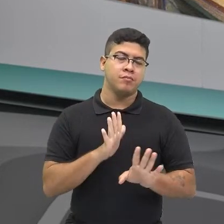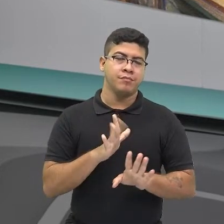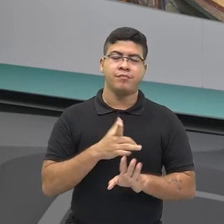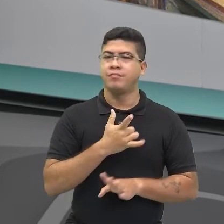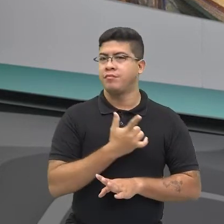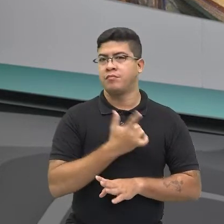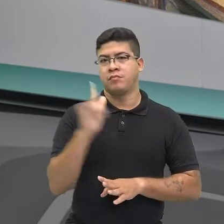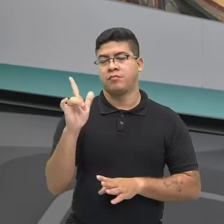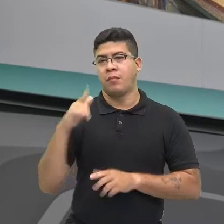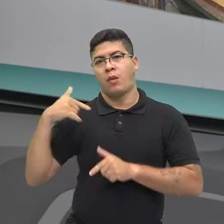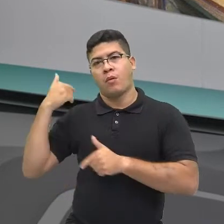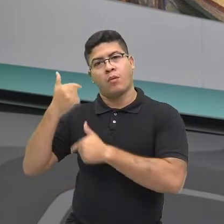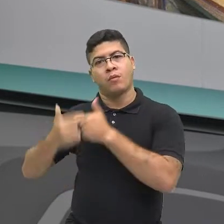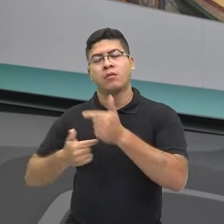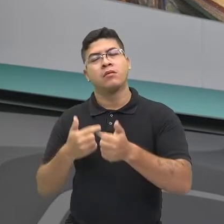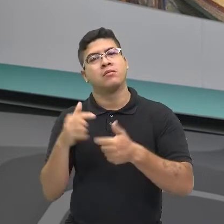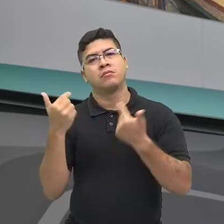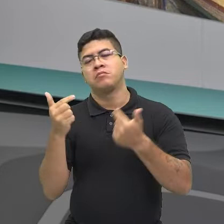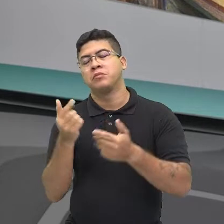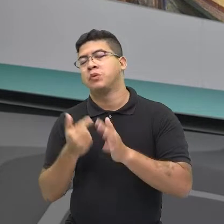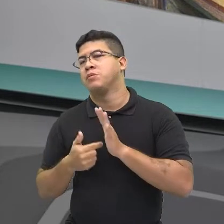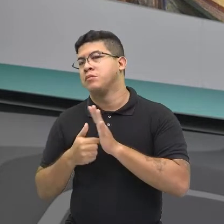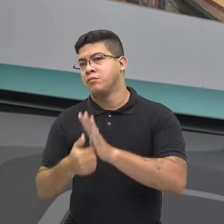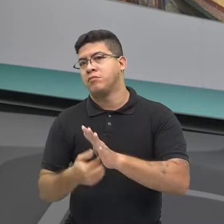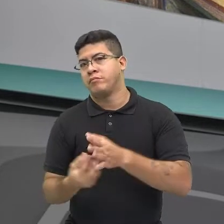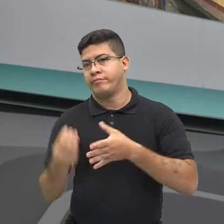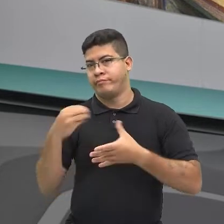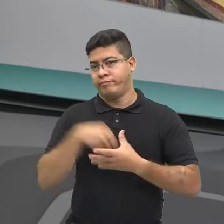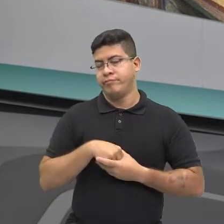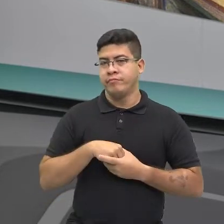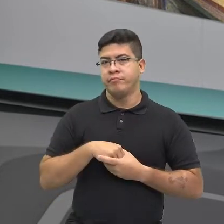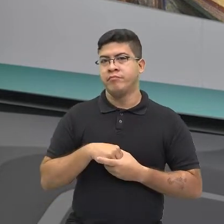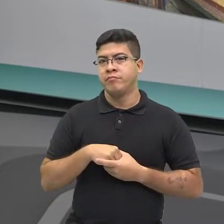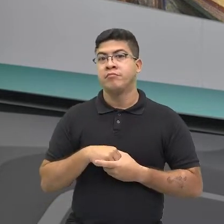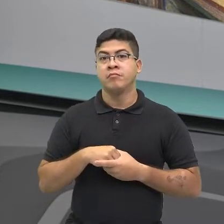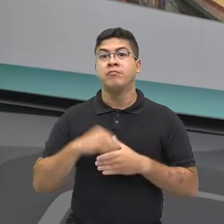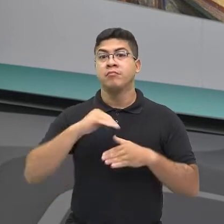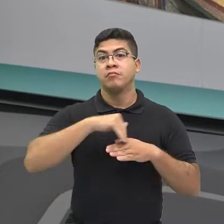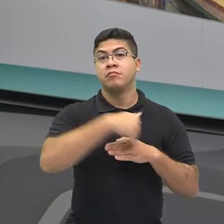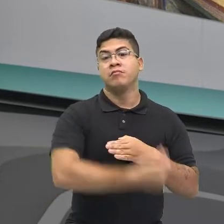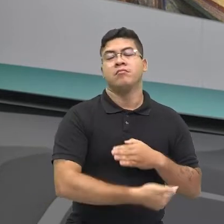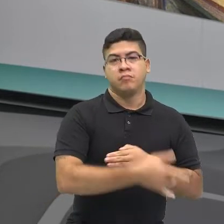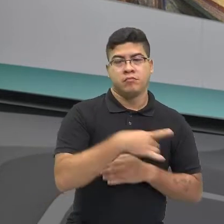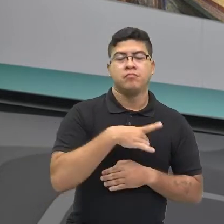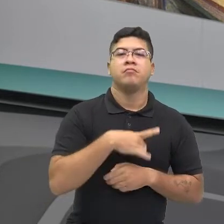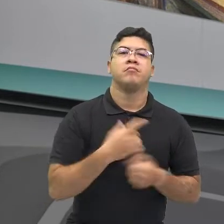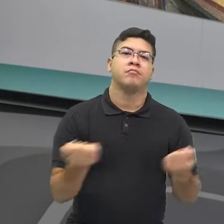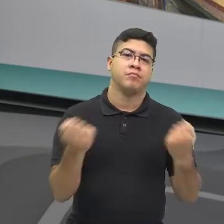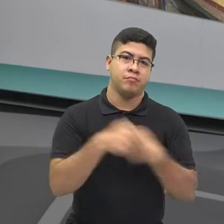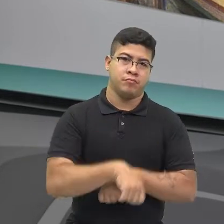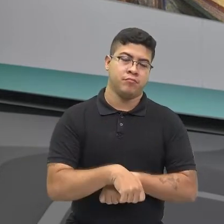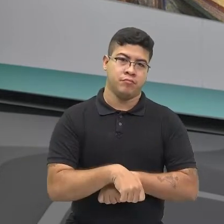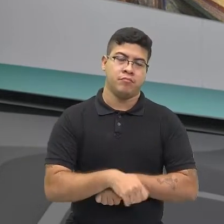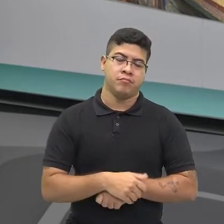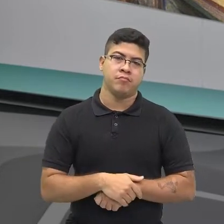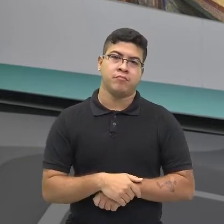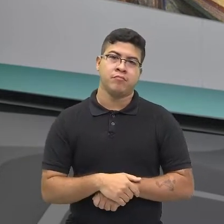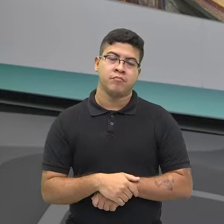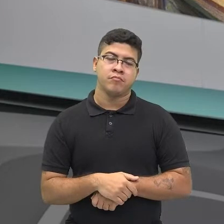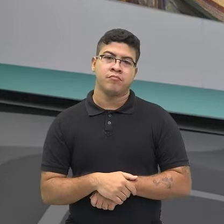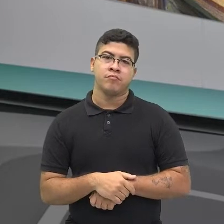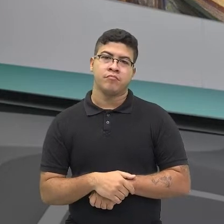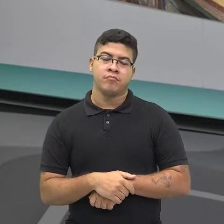trazer isso, então eles vão trazer esse tipo de interpretação, ok? Então, característica ali desse movimento que